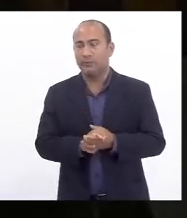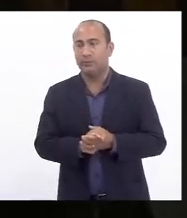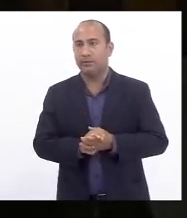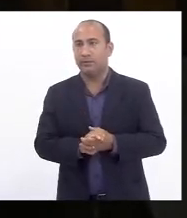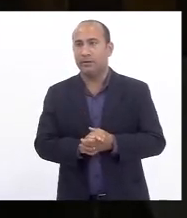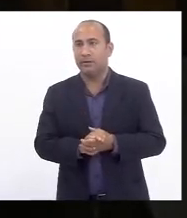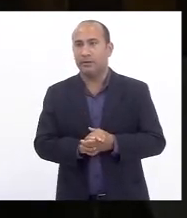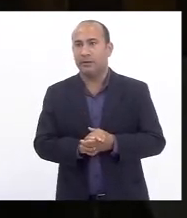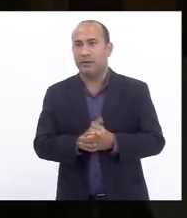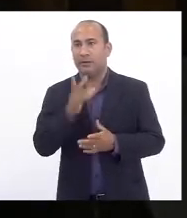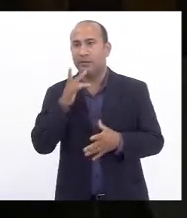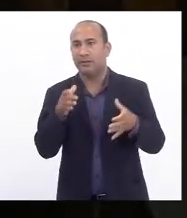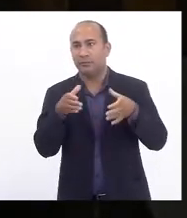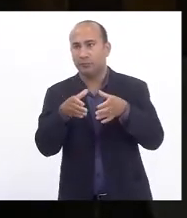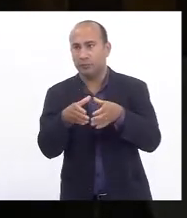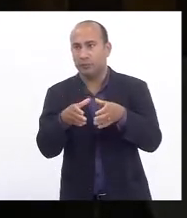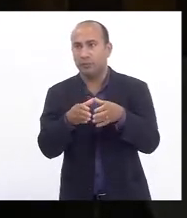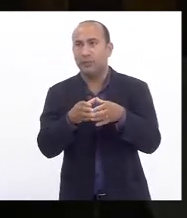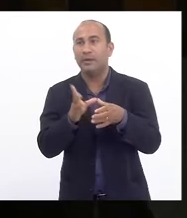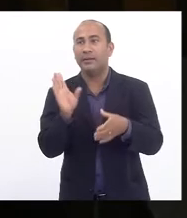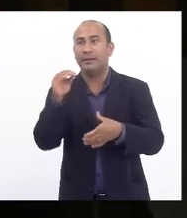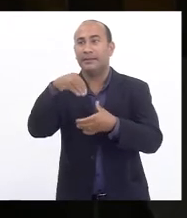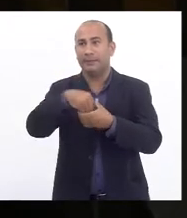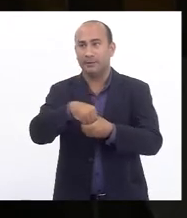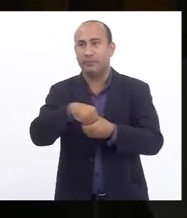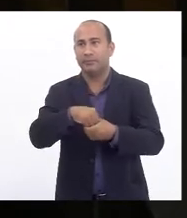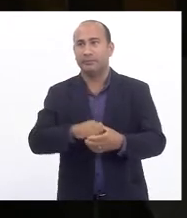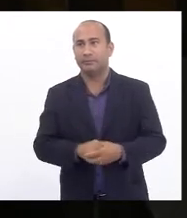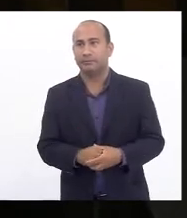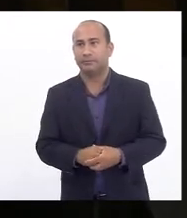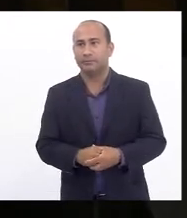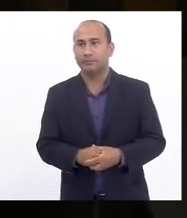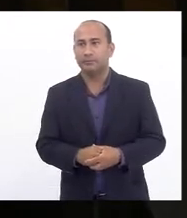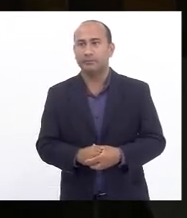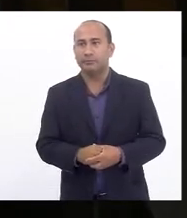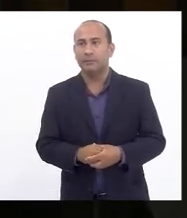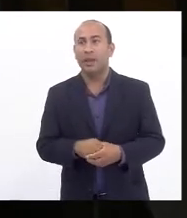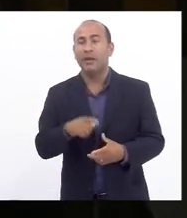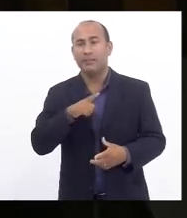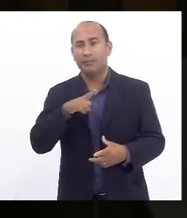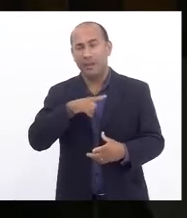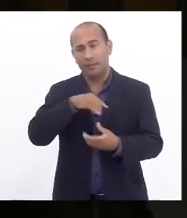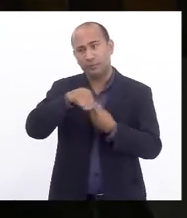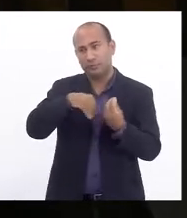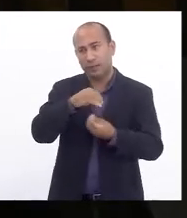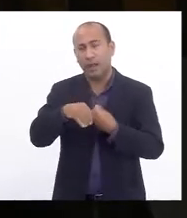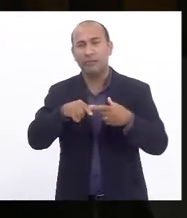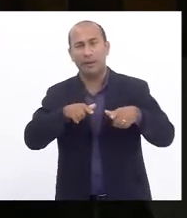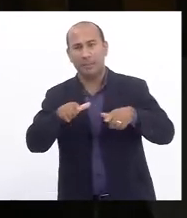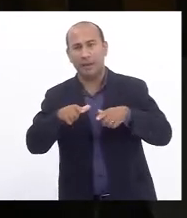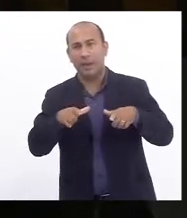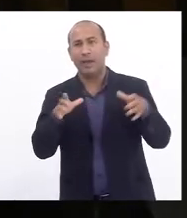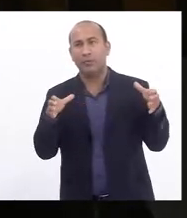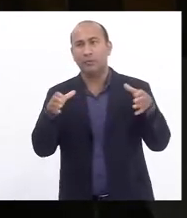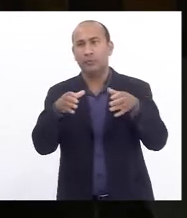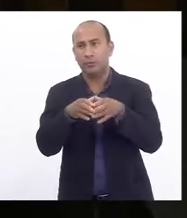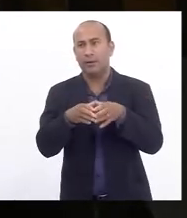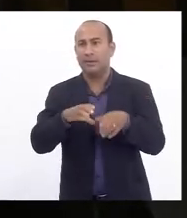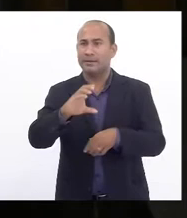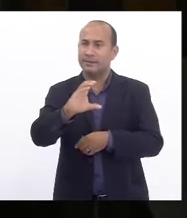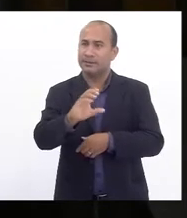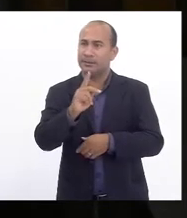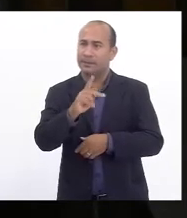assessorias que integraram e que participaram que trabalharam melhor dizendo nesta comissão nessa